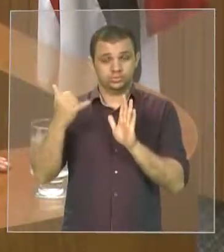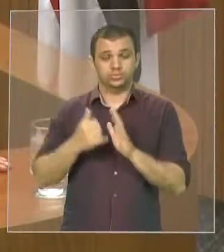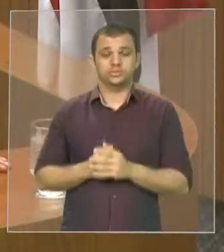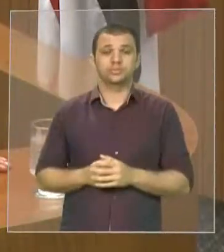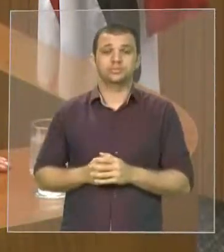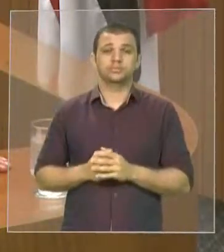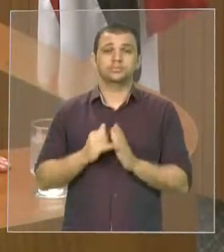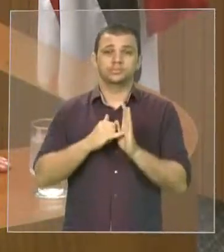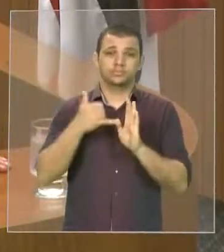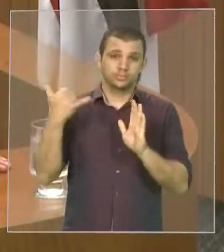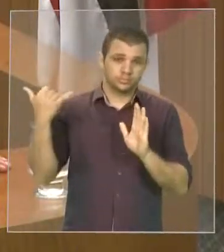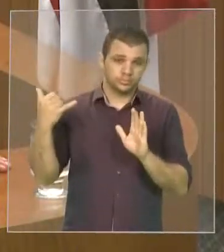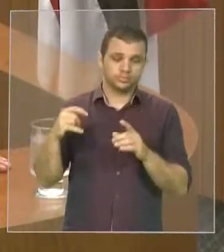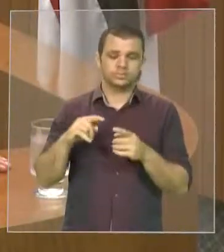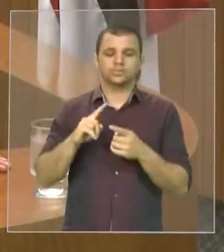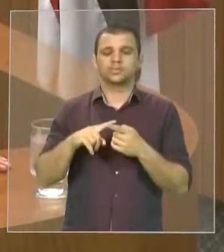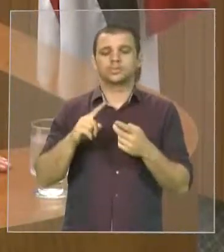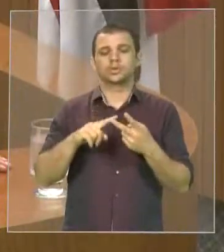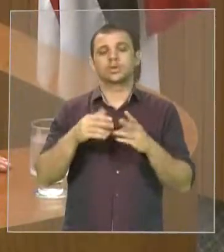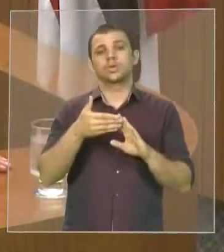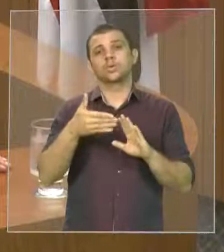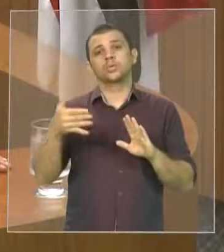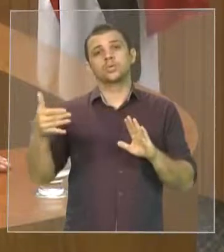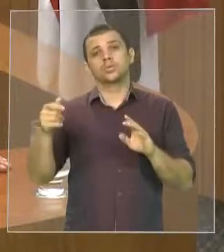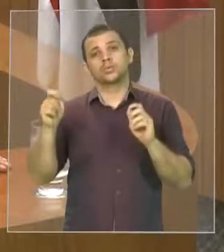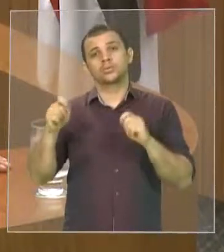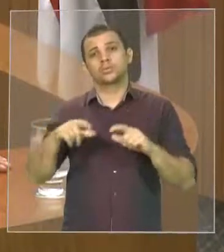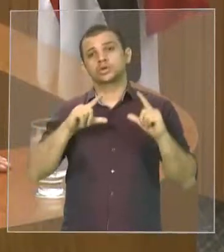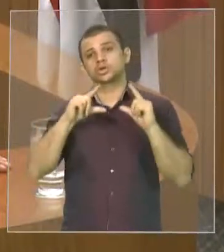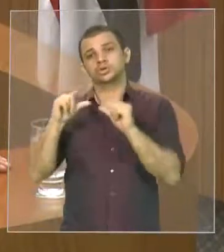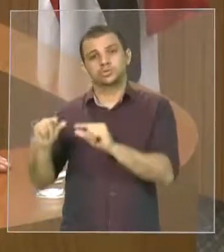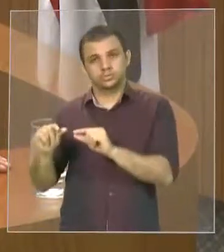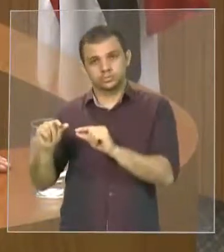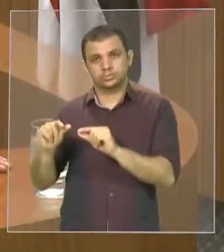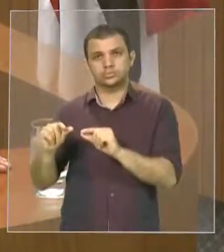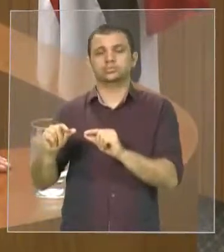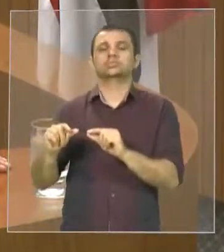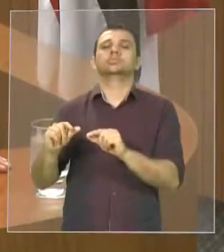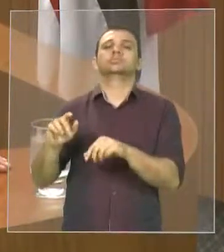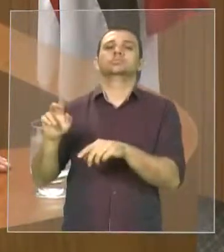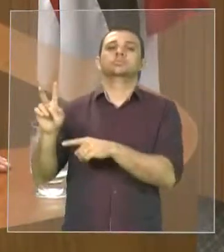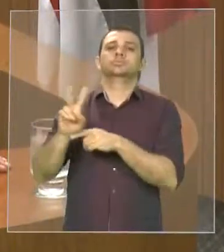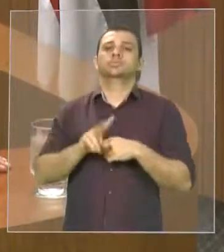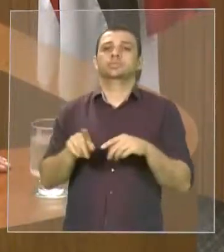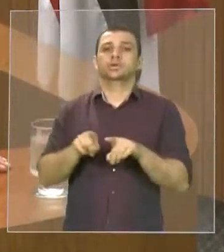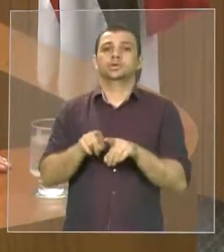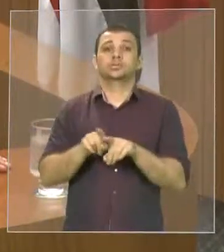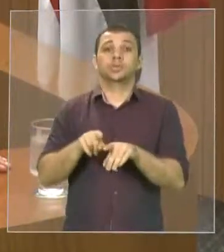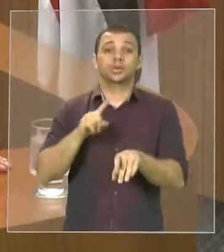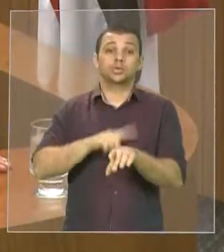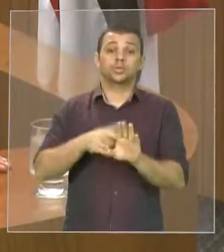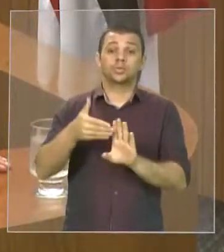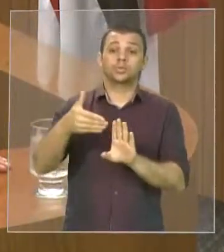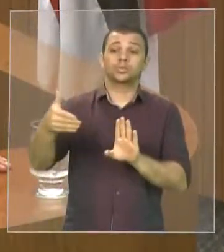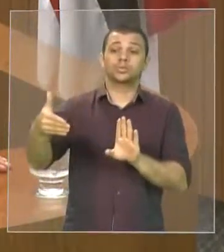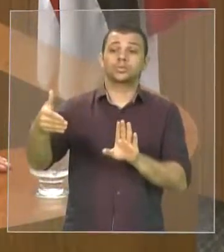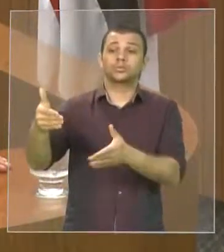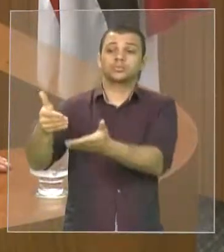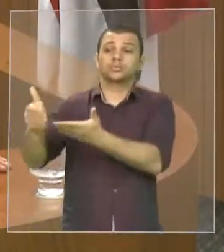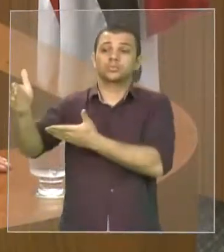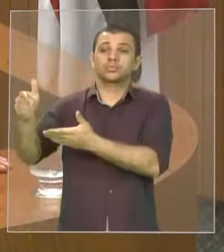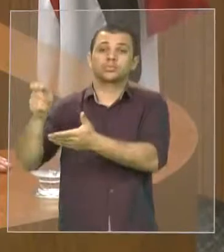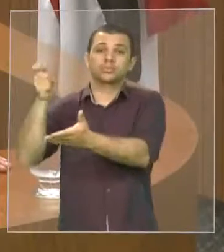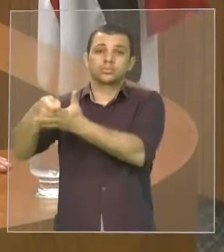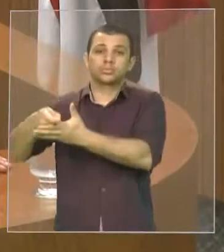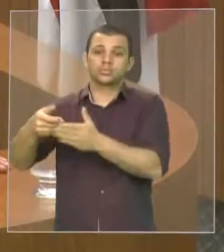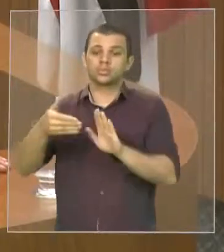o prazo de amortização do empréstimo e o período de carência serão estabelecidos no contrato de